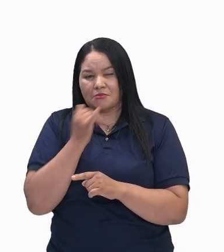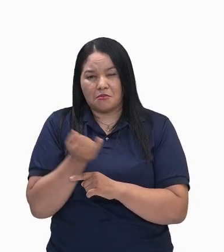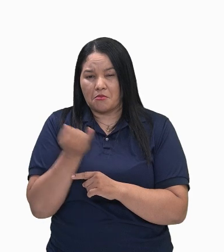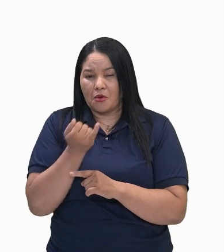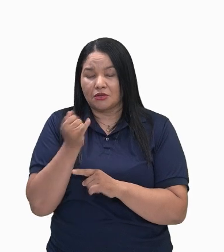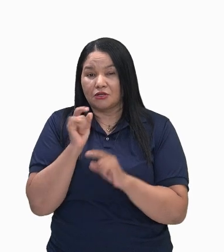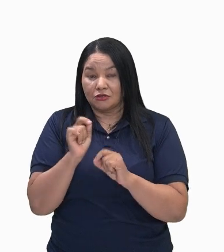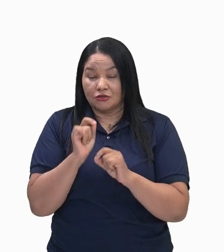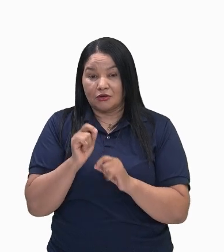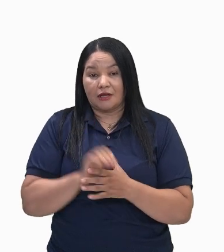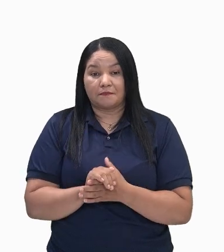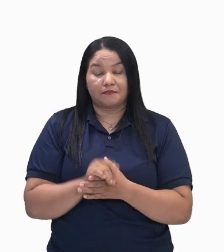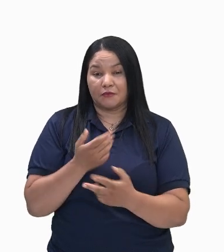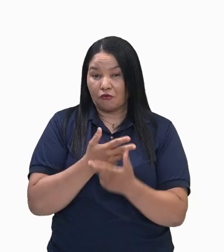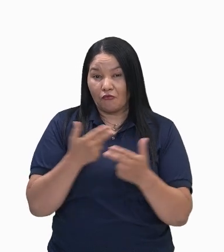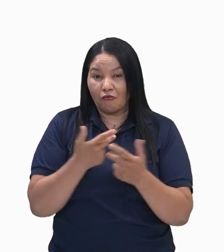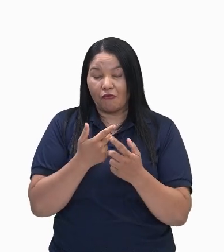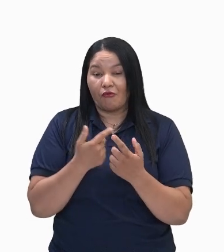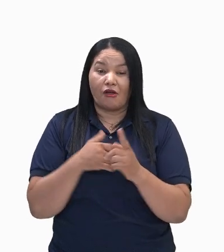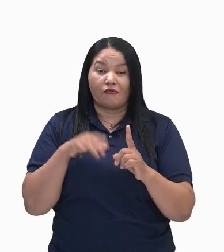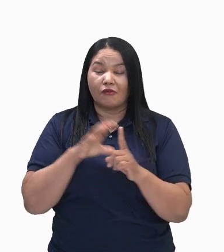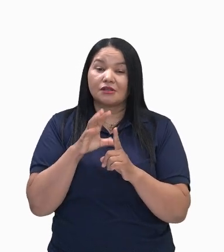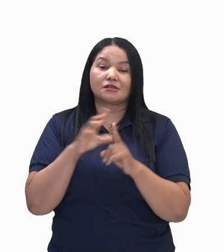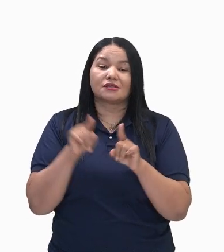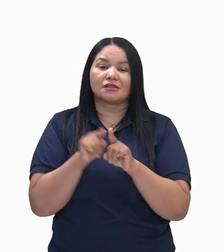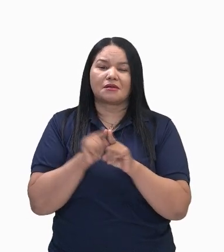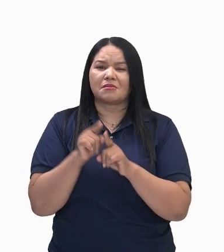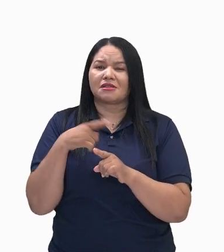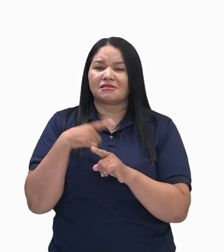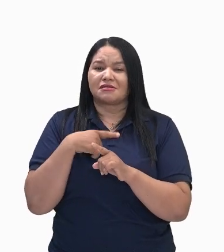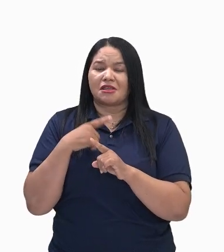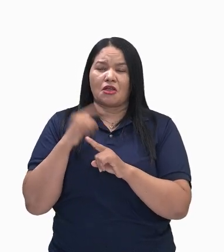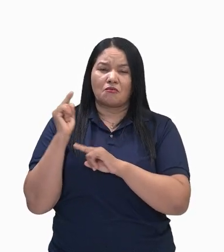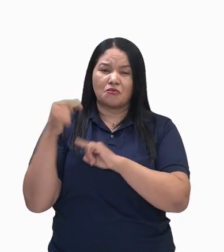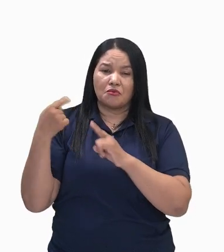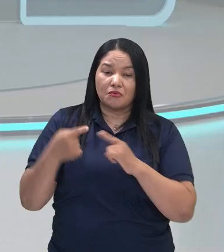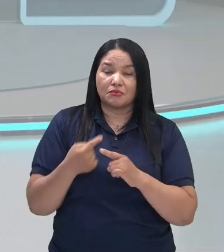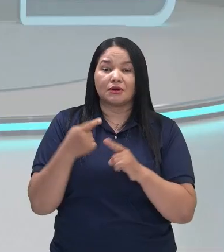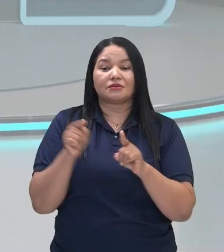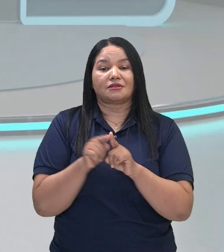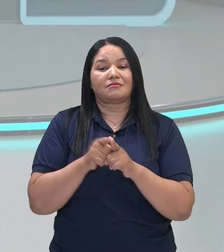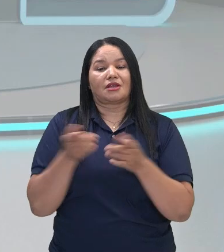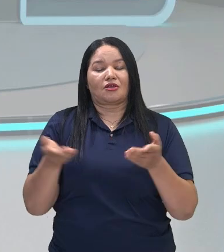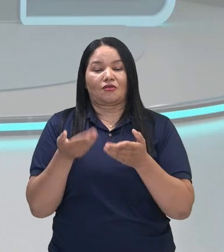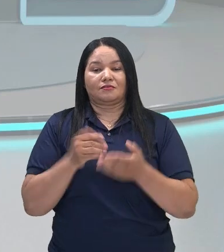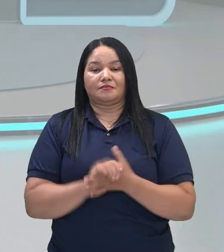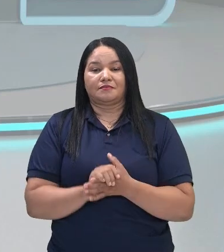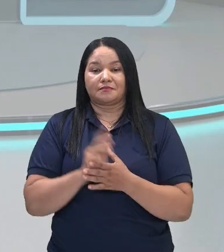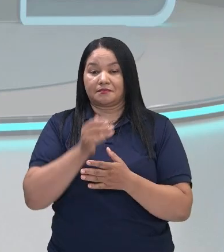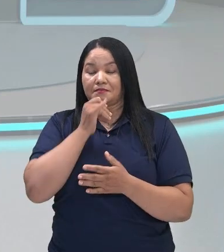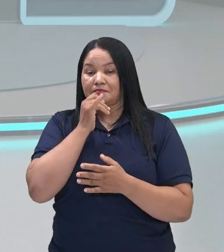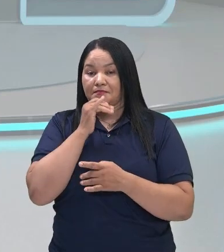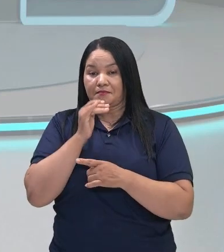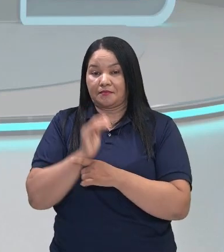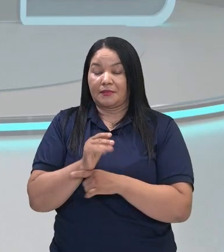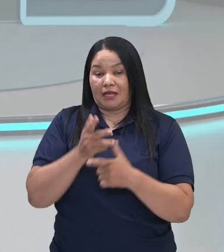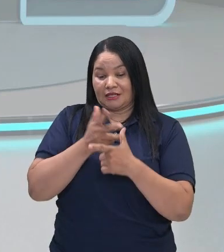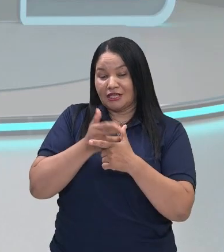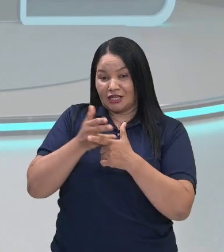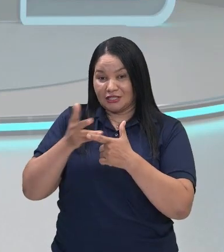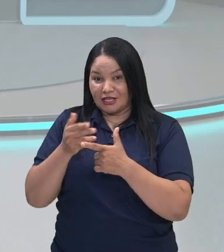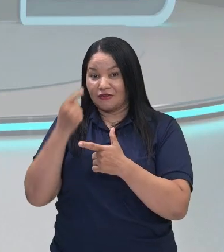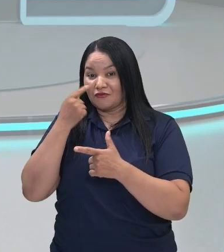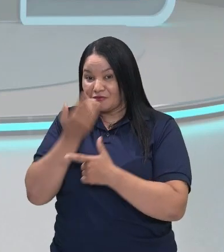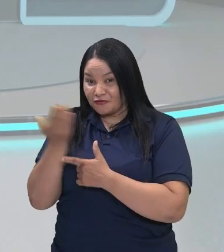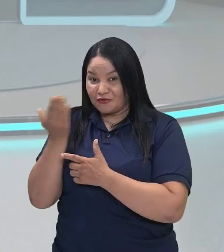importante de como isso está inserido, que resgata essa influência. Olha só essa série. Quem já